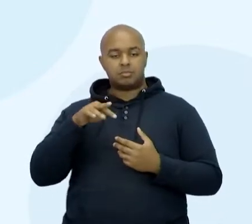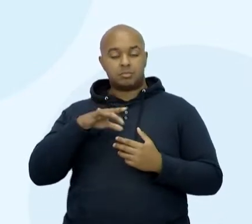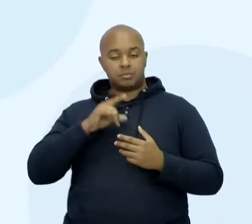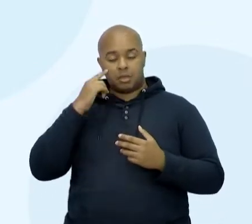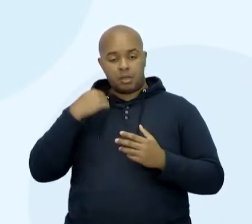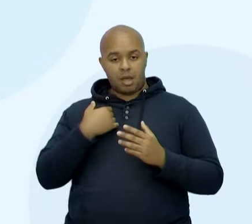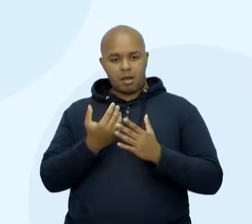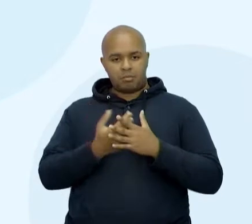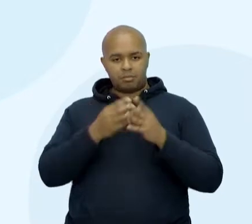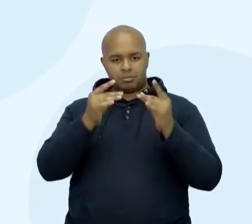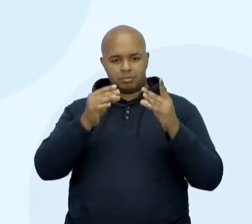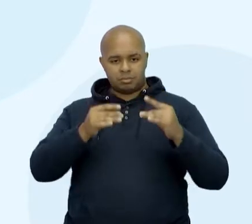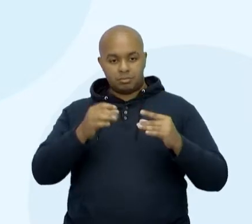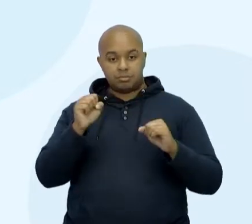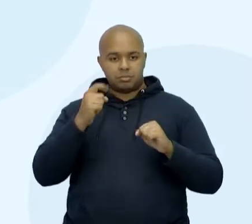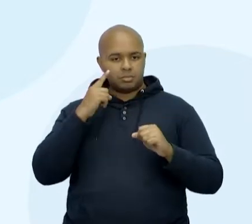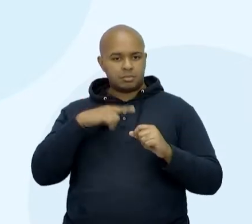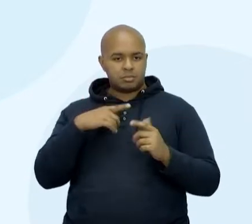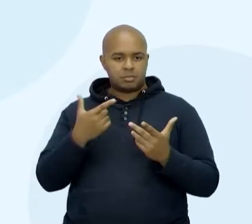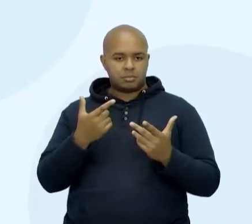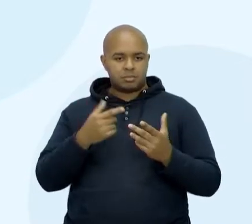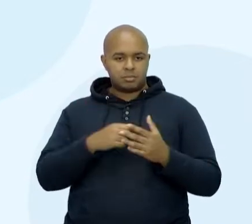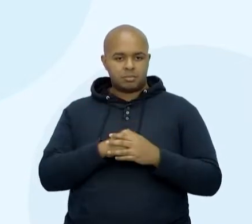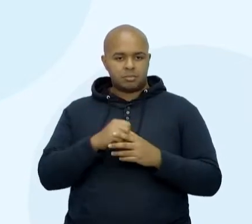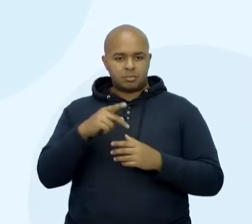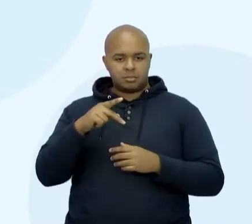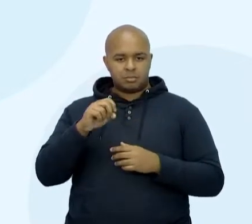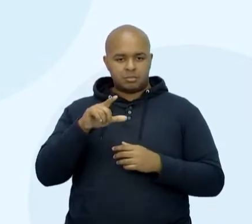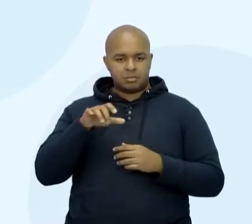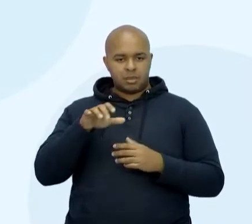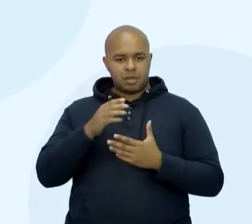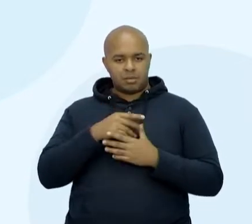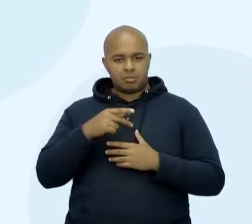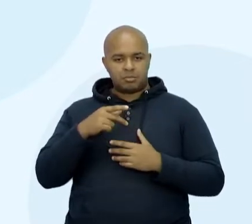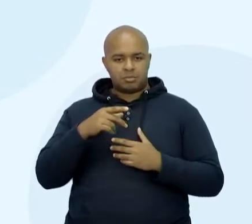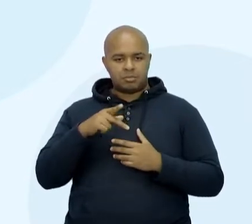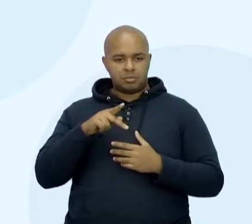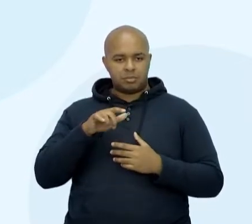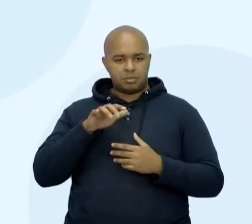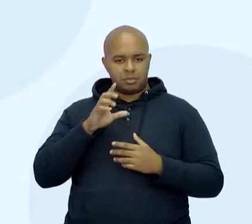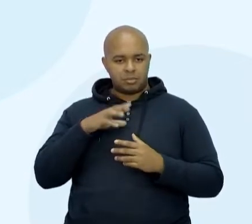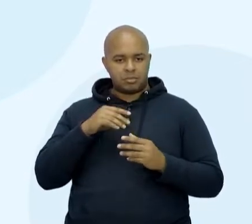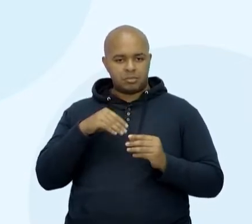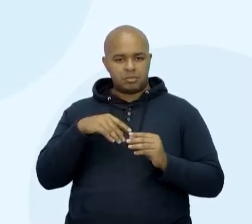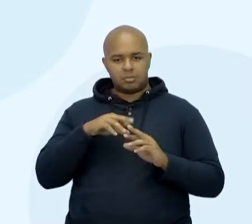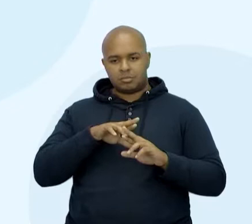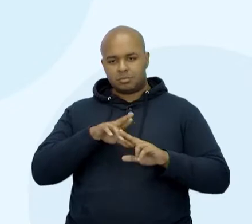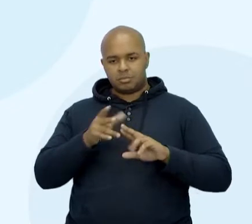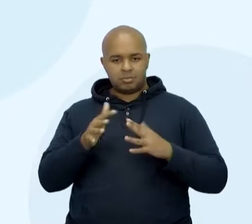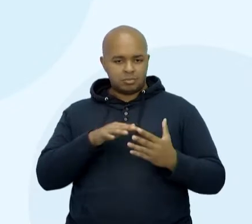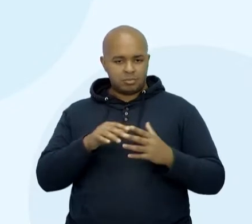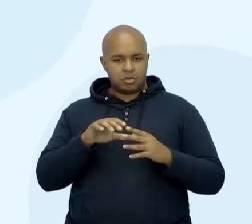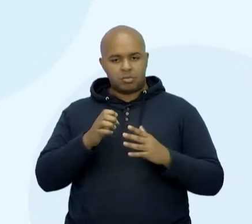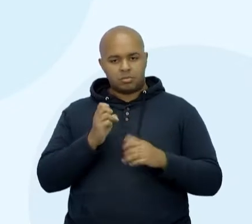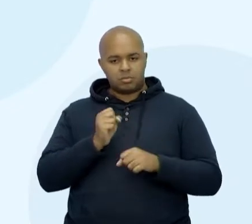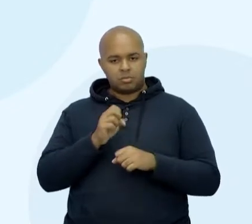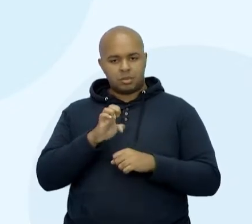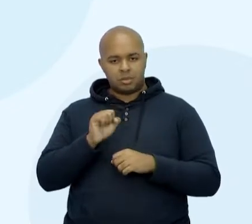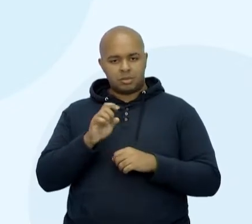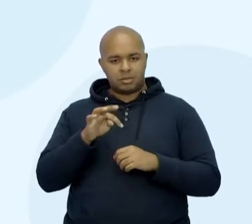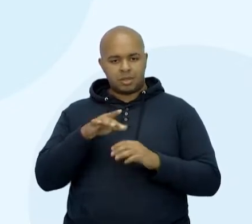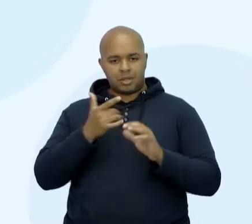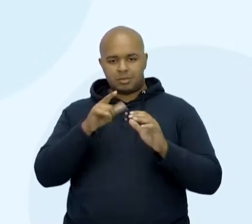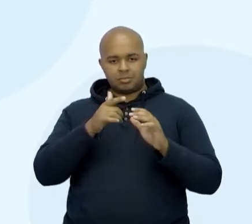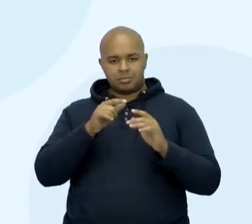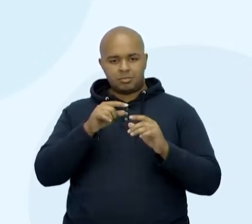algumas classificações ainda. Eu posso ter polímeros que eu posso classificar em aleatório ou estatístico, quer dizer que não